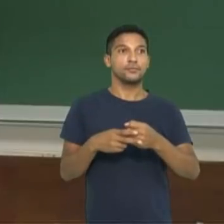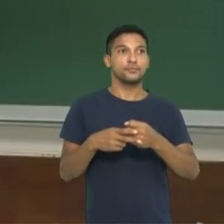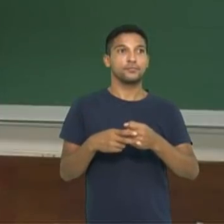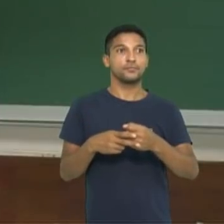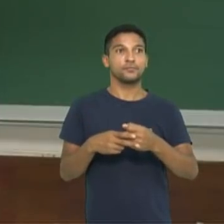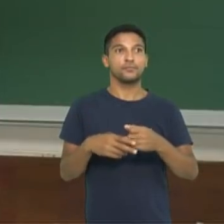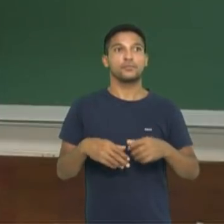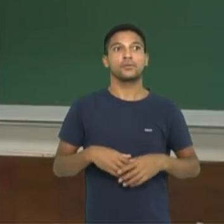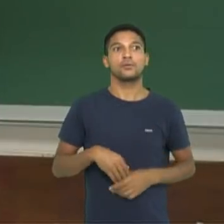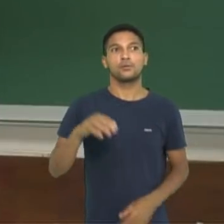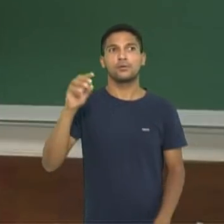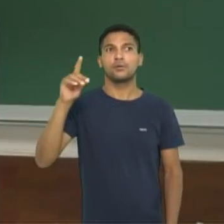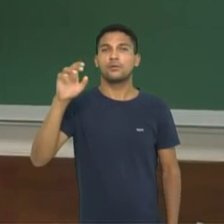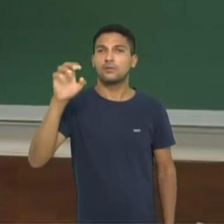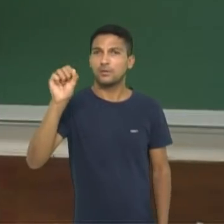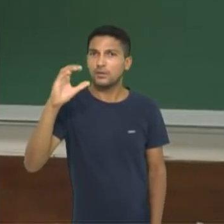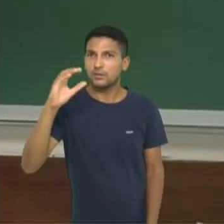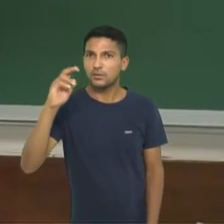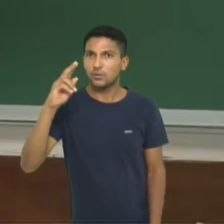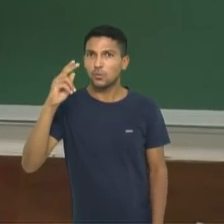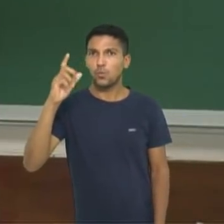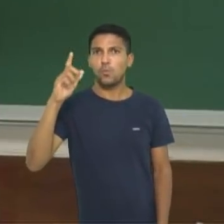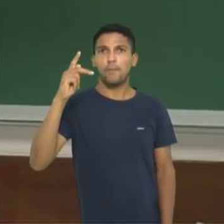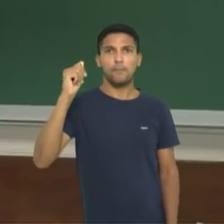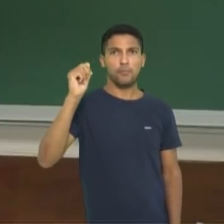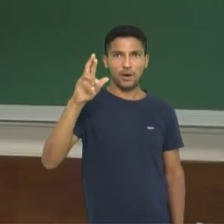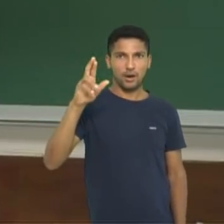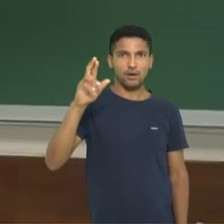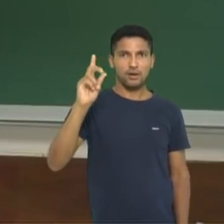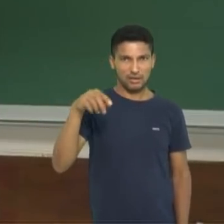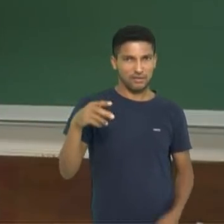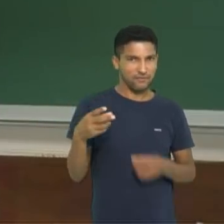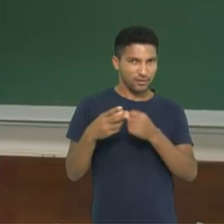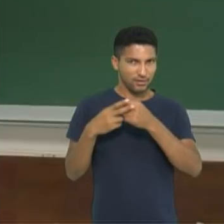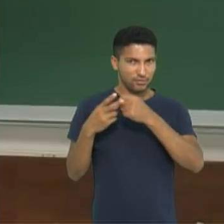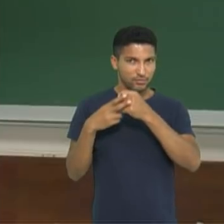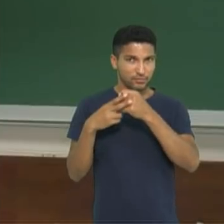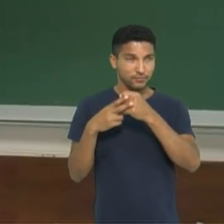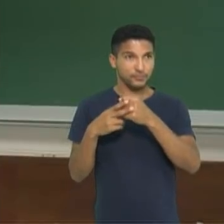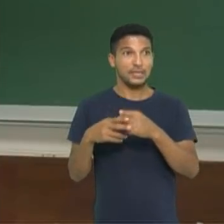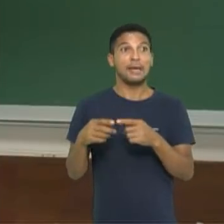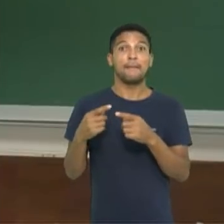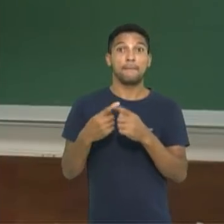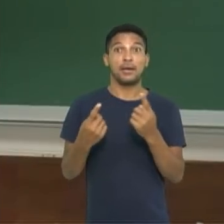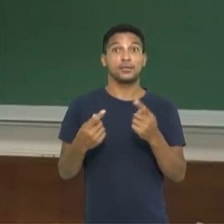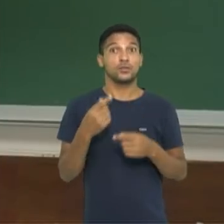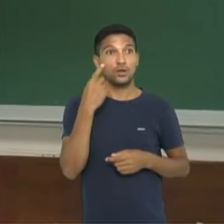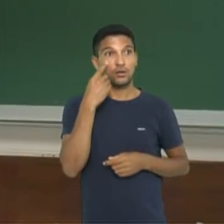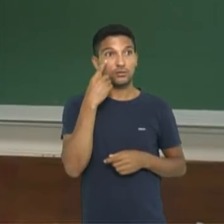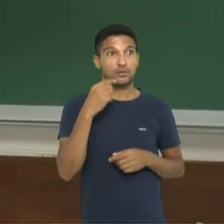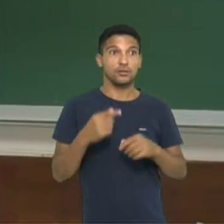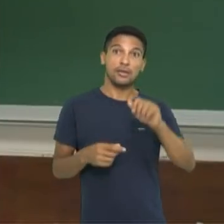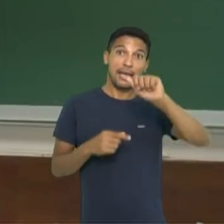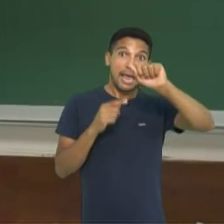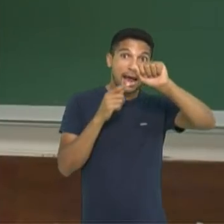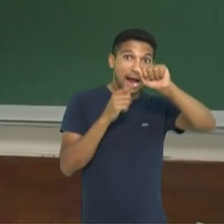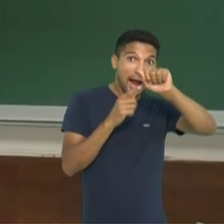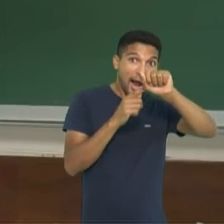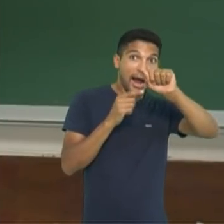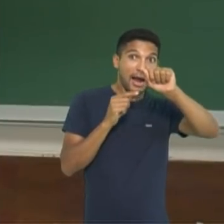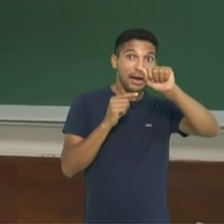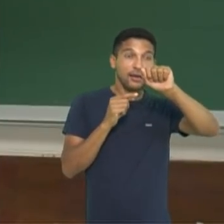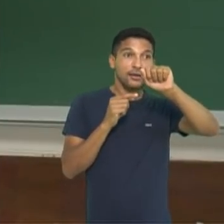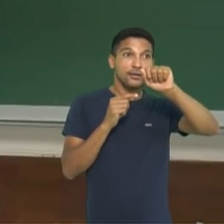aquela desculpa, eu tenho a desculpa, eu tenho um determinante na frente da palavra desculpa. Nesse caso,